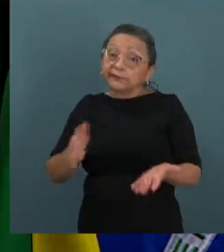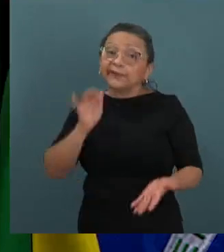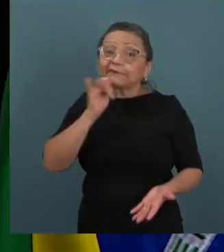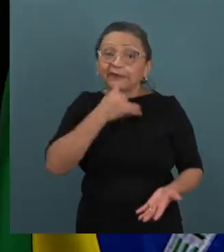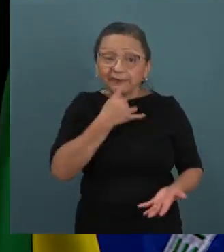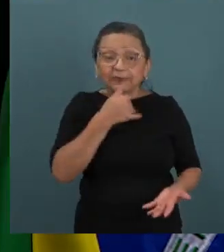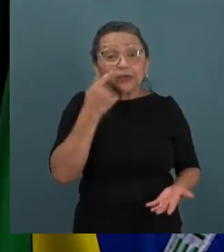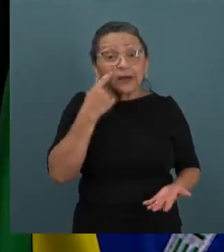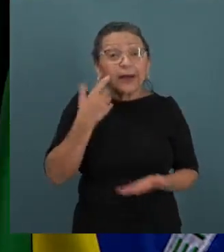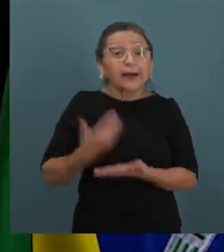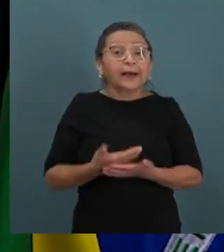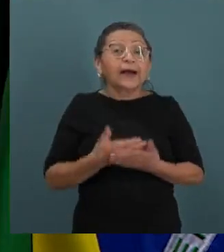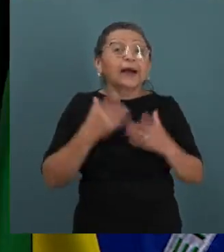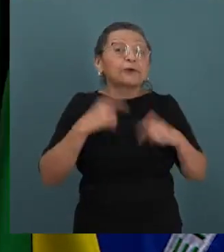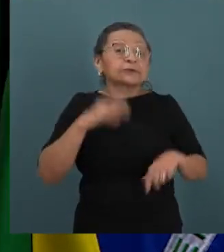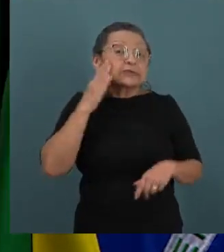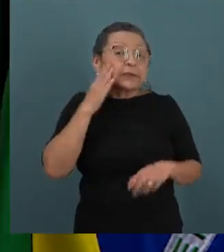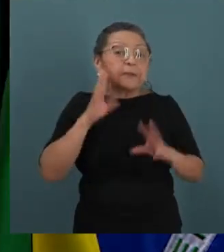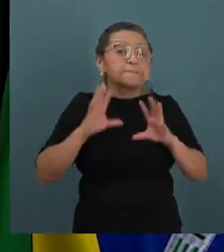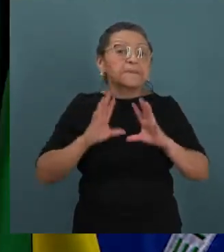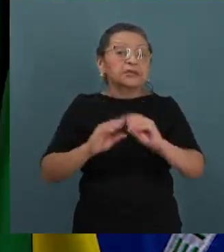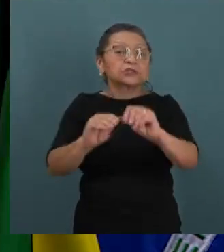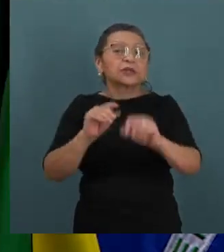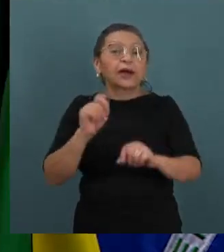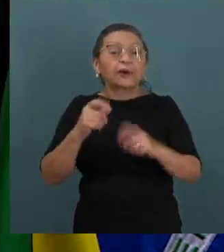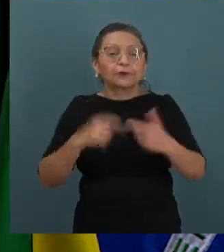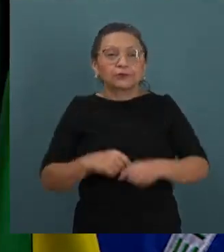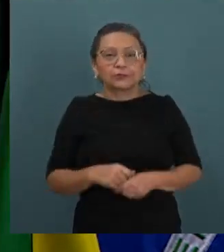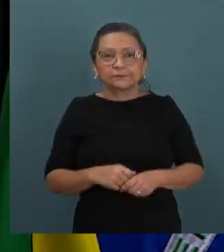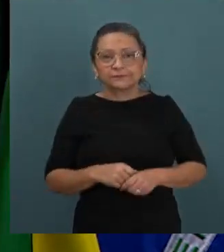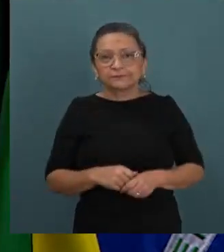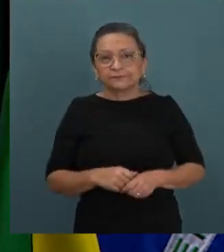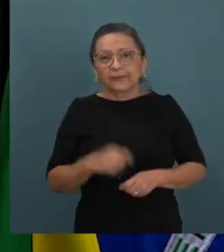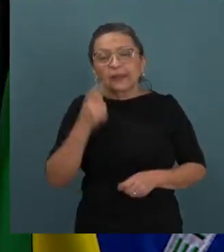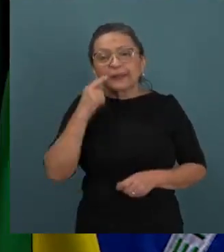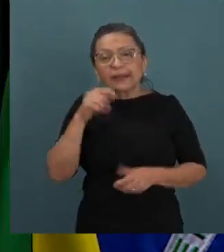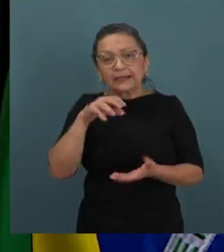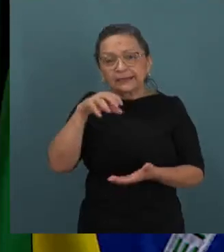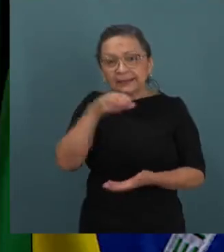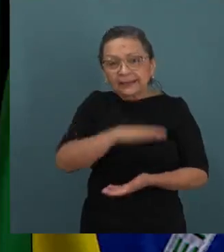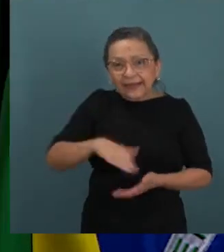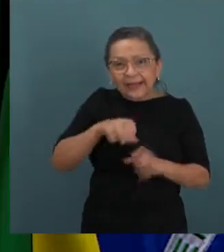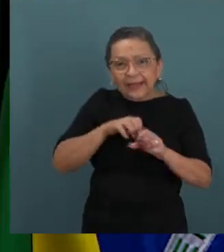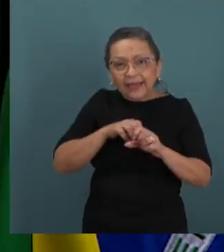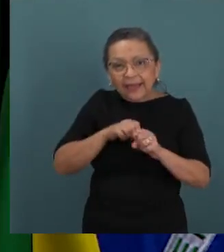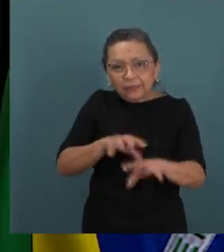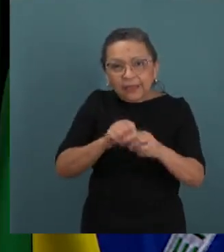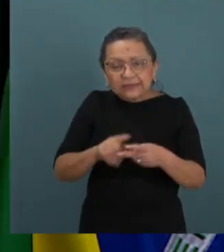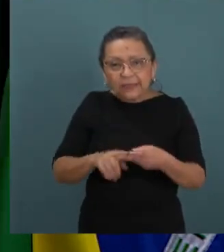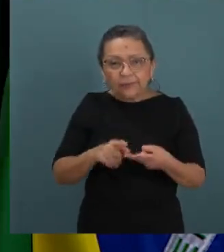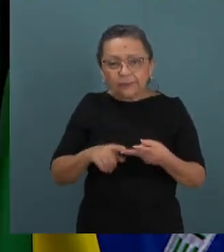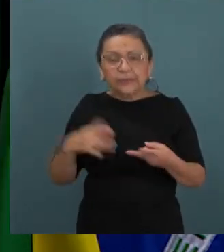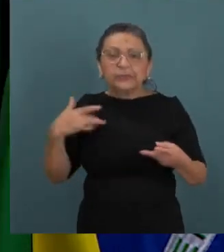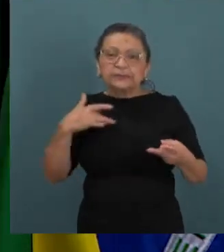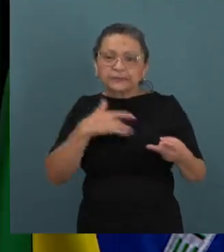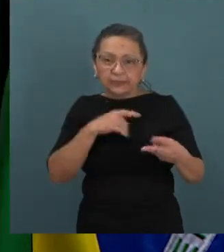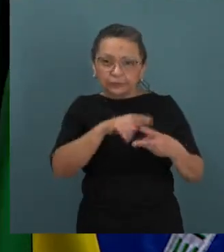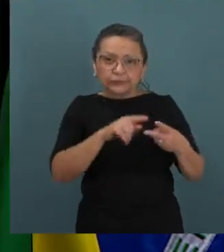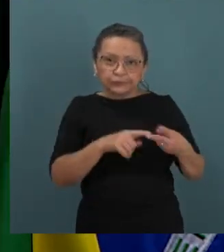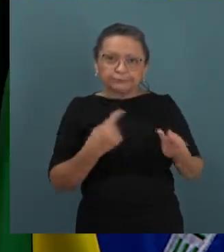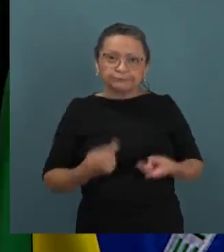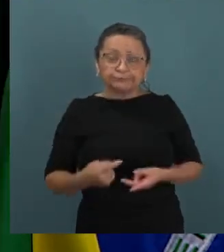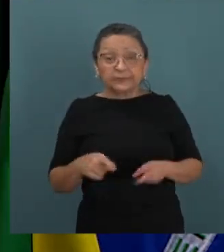infelizmente, a mexer, sabe onde? Onde não deveria mexer, na educação e na saúde. Além disso, outra